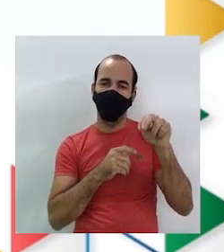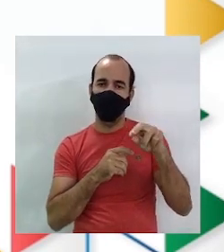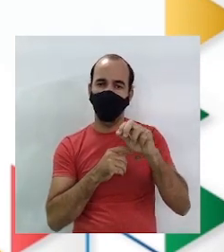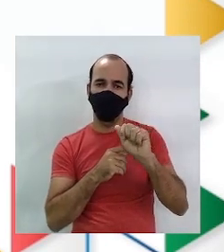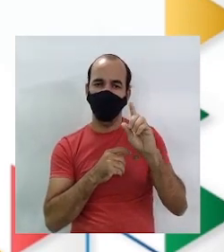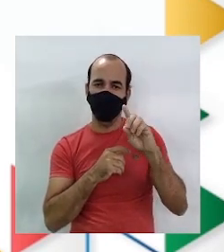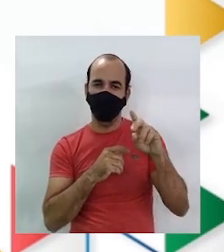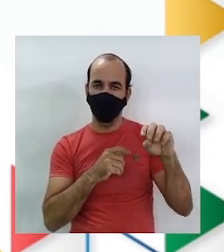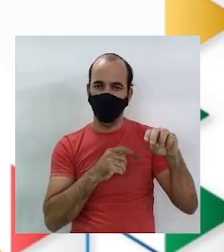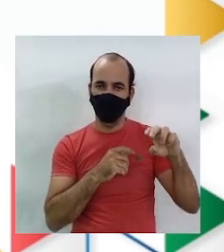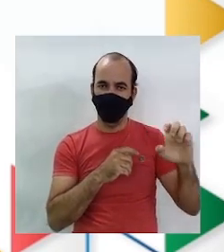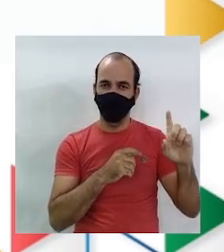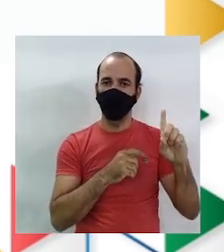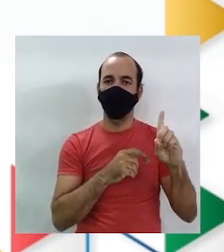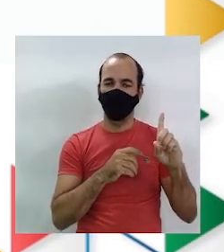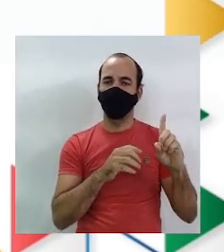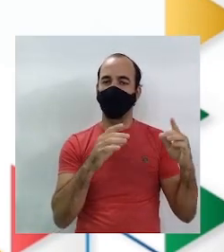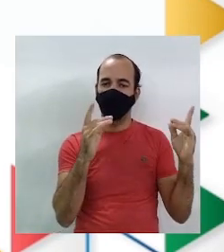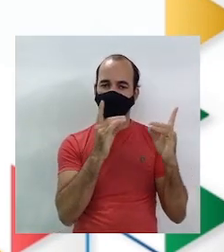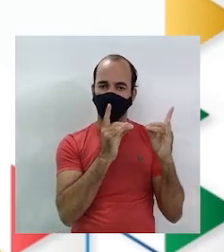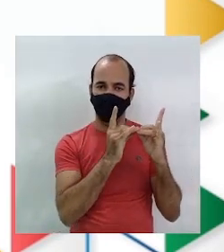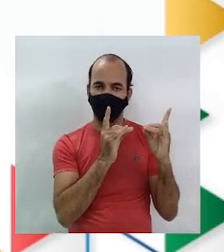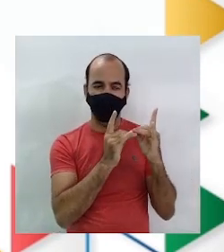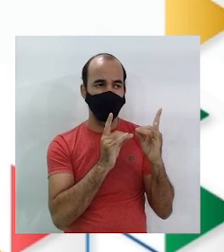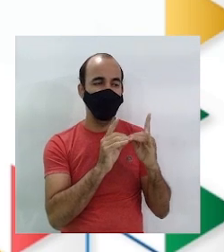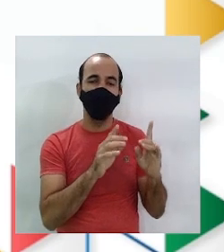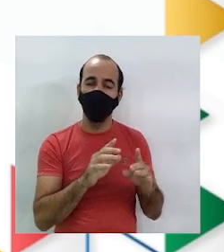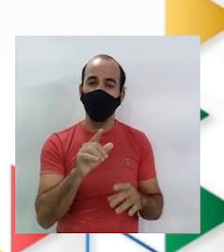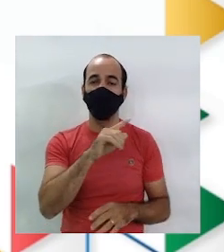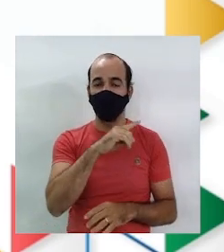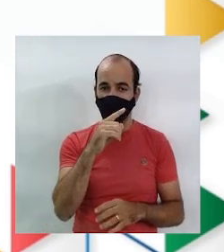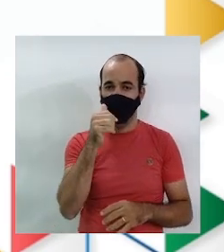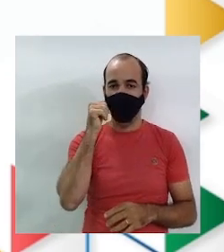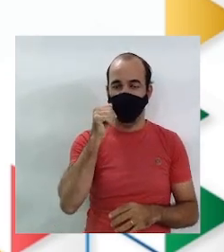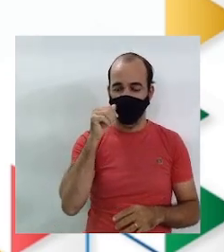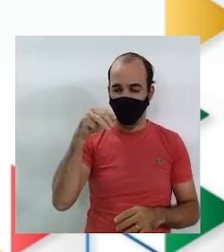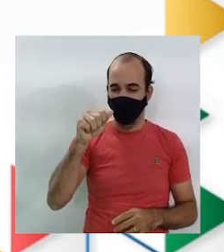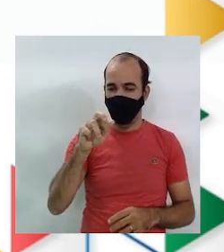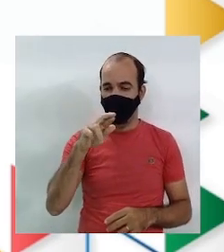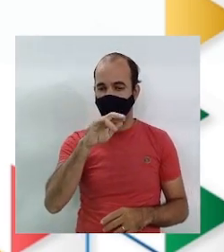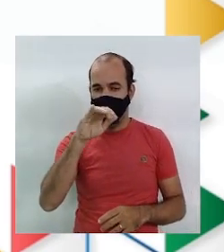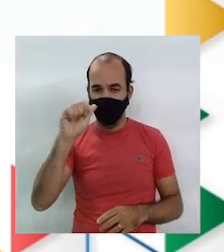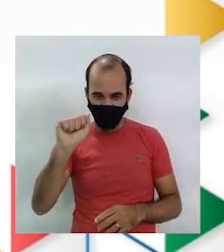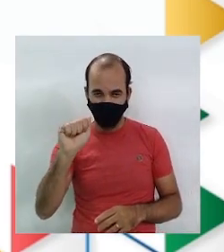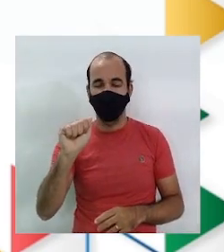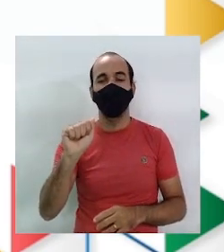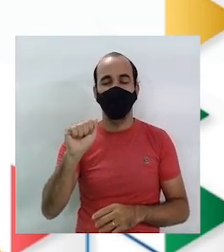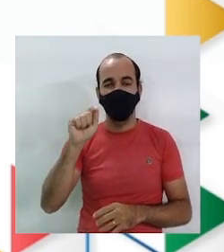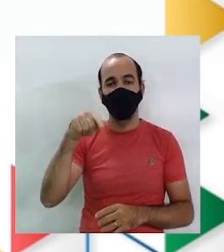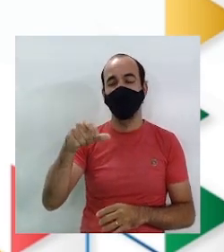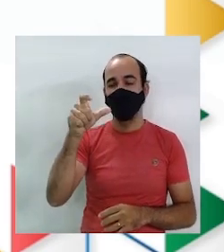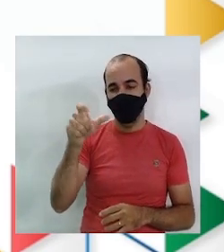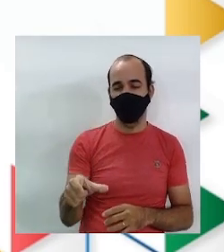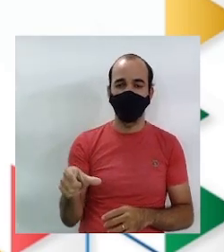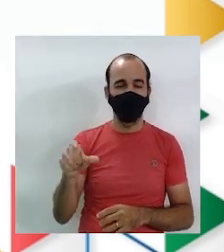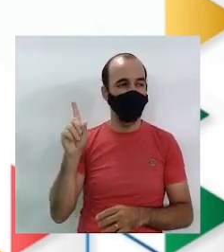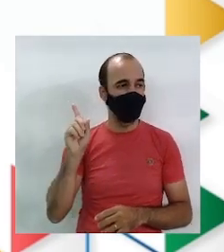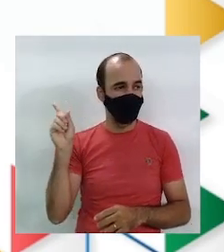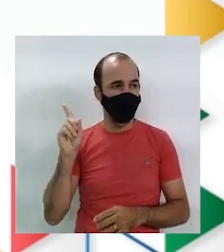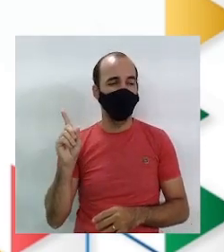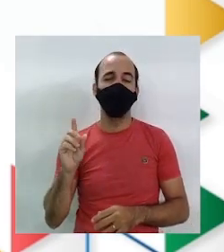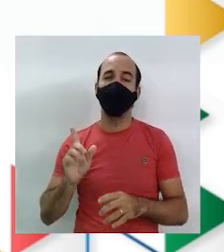ela foi, na verdade, ela era prima da avó paterna dele. Então,